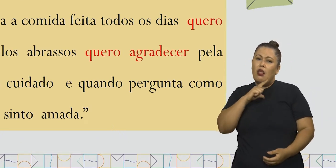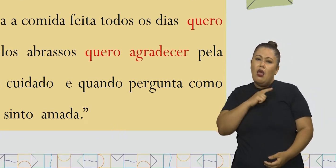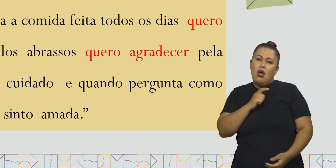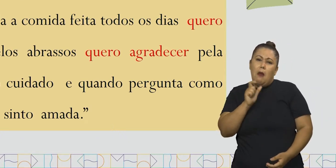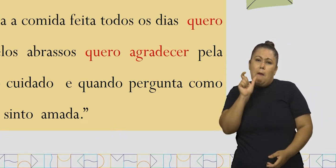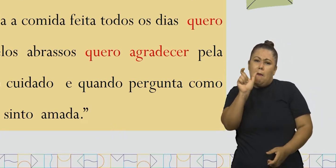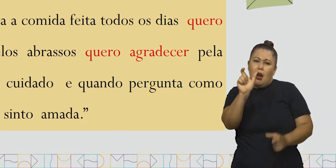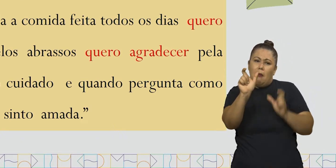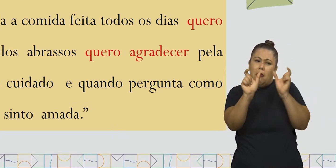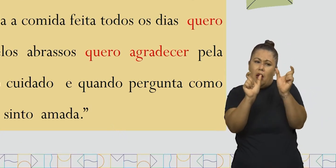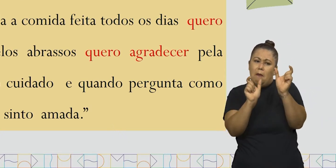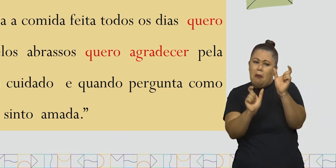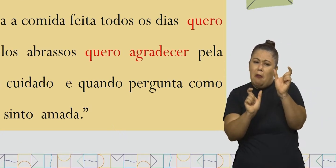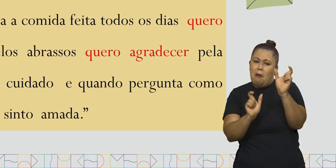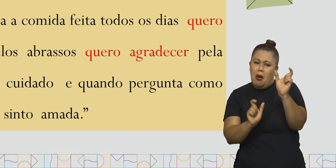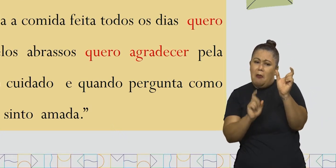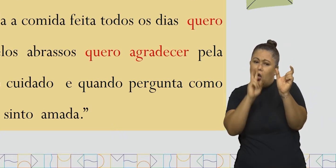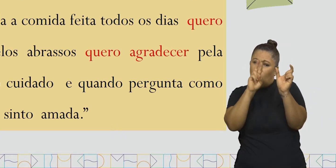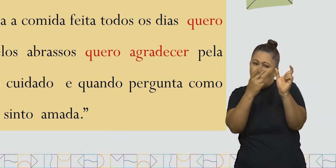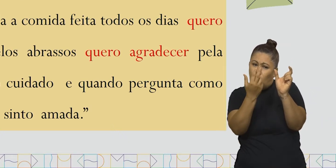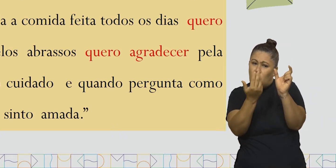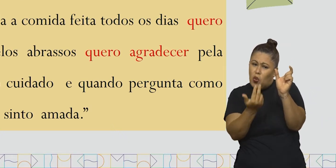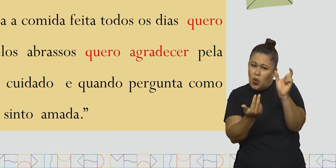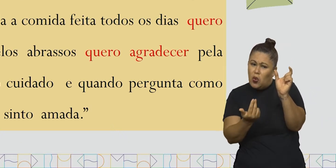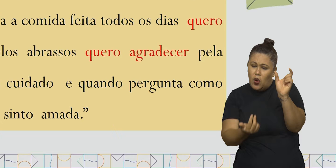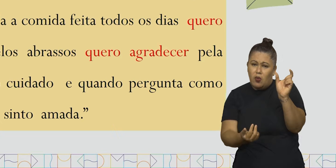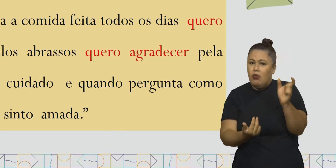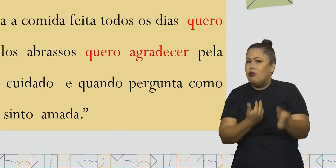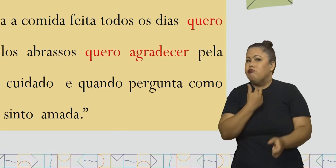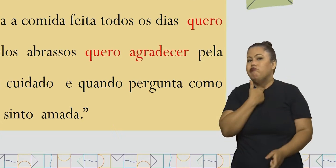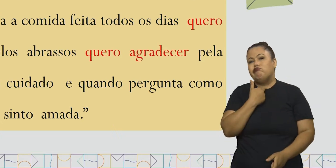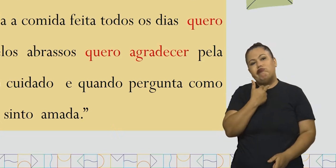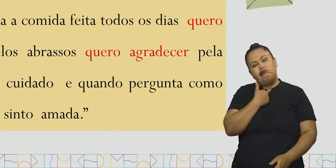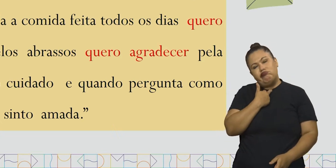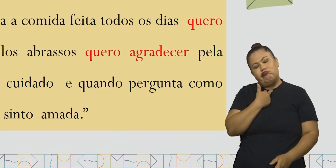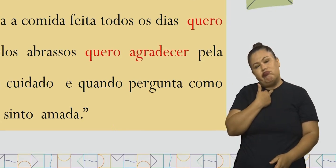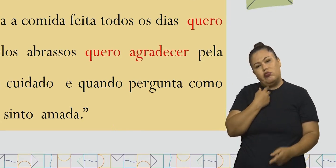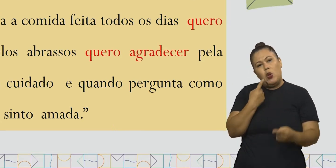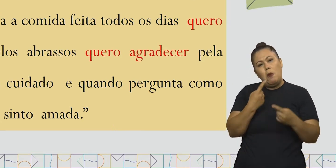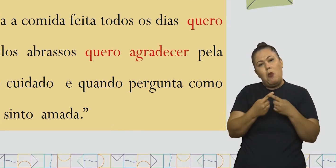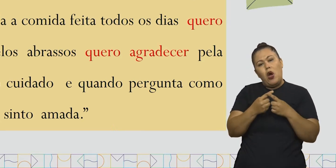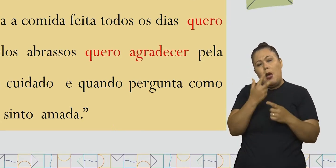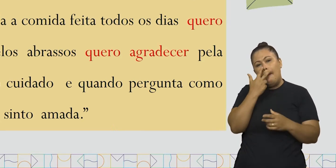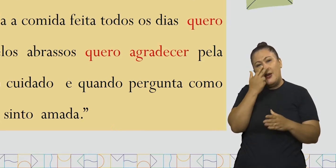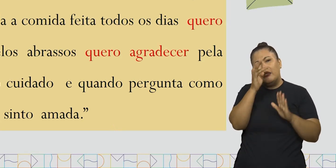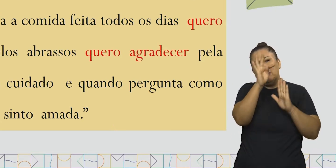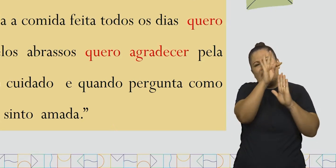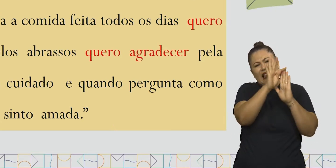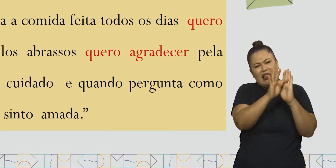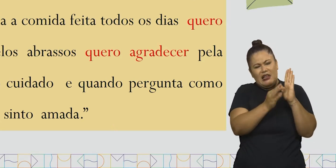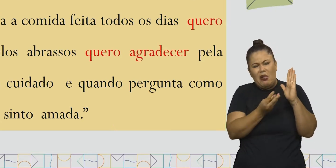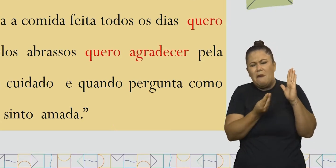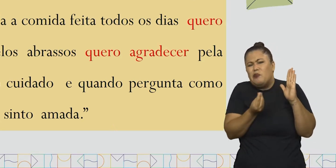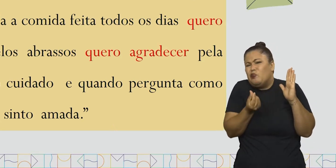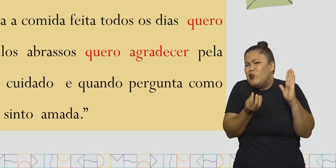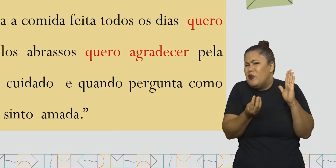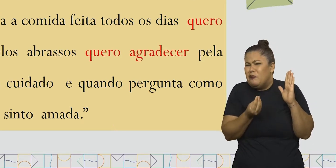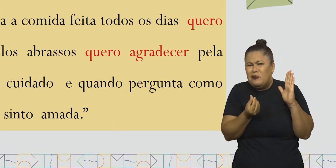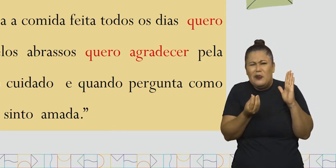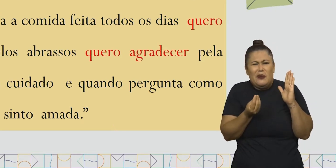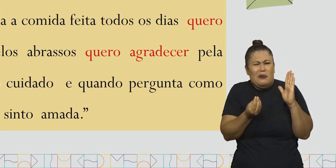várias repetições de palavras. E isso não pode ocorrer. Isso deixa o texto sem